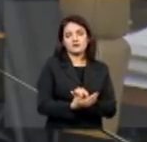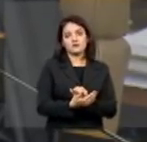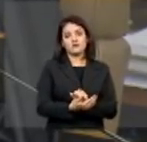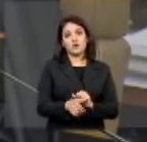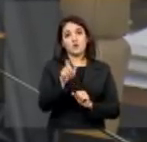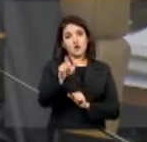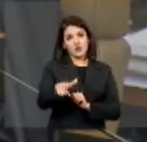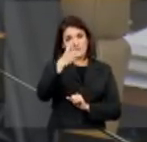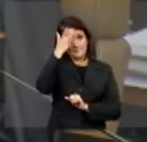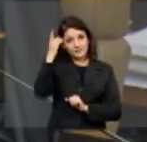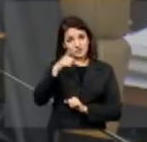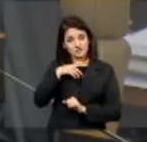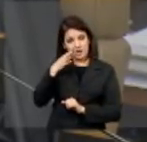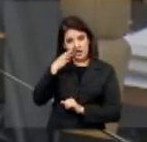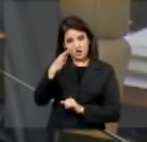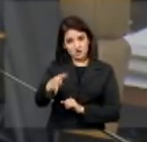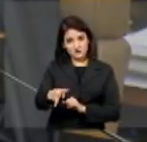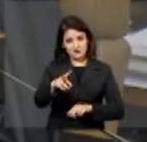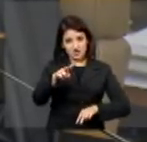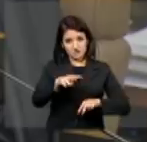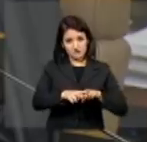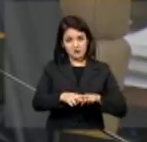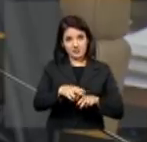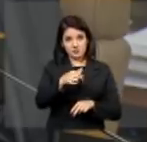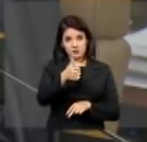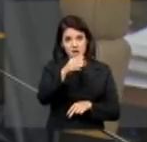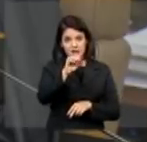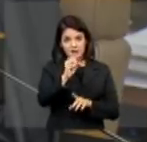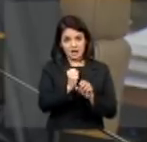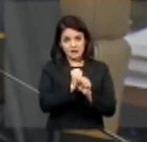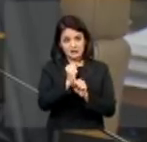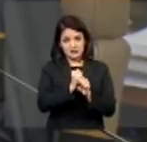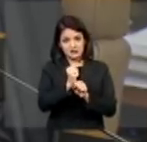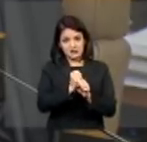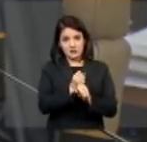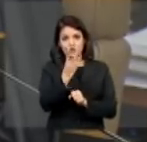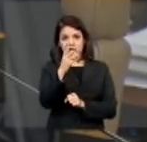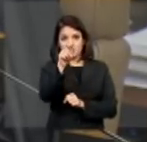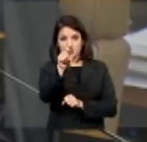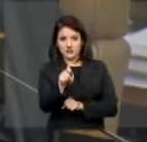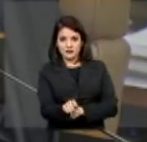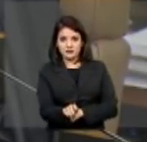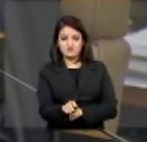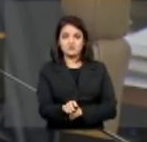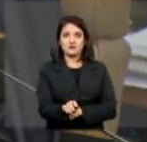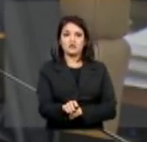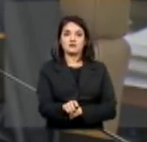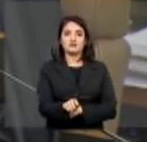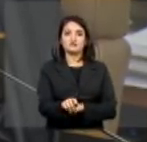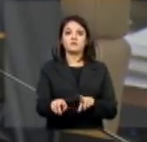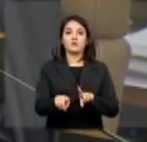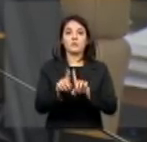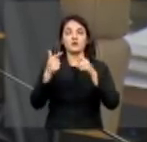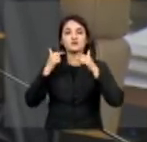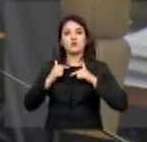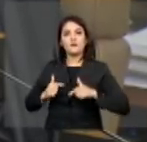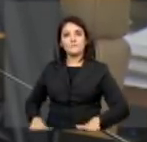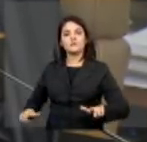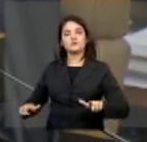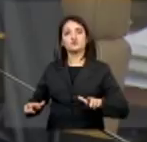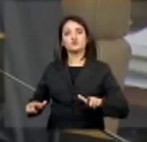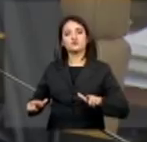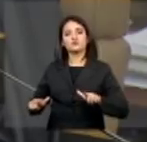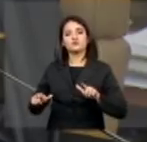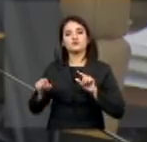em primeiro grau a pena de 10 anos e três meses de reclusão e foi absolvido da prática do delito de